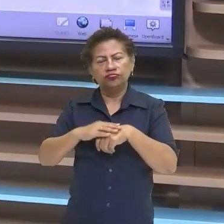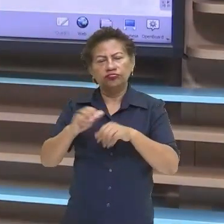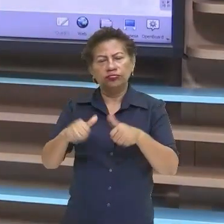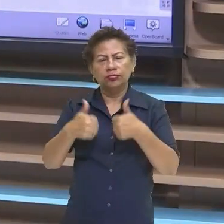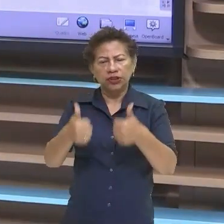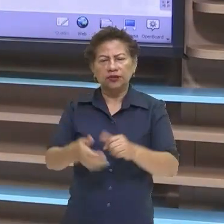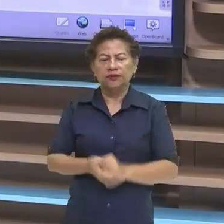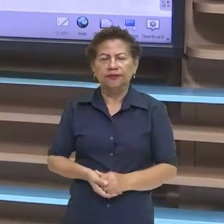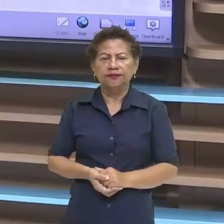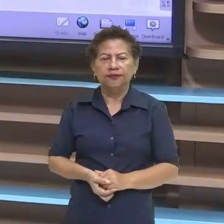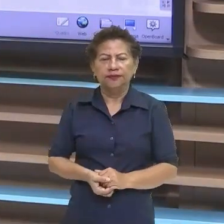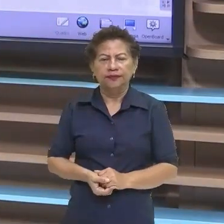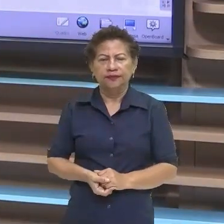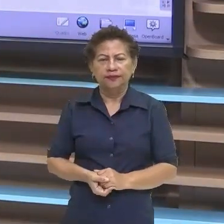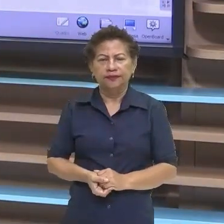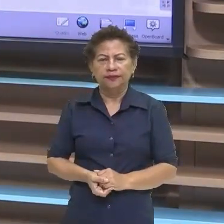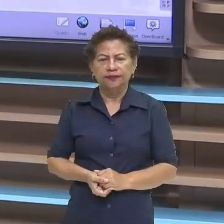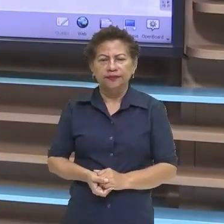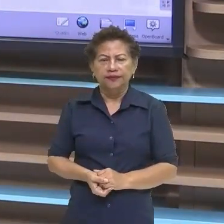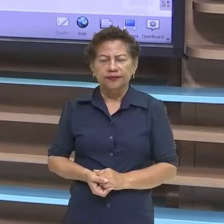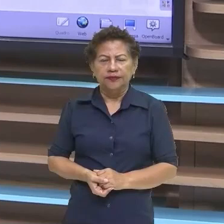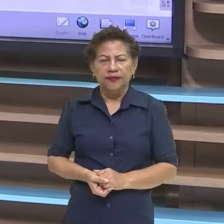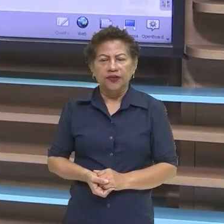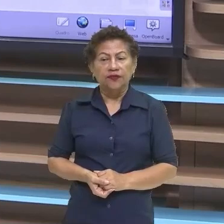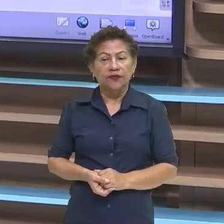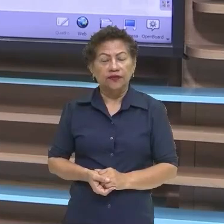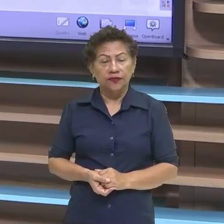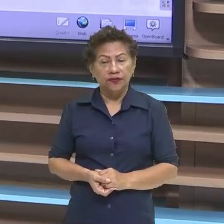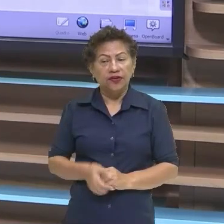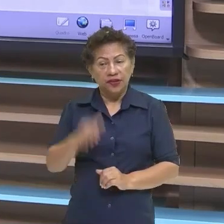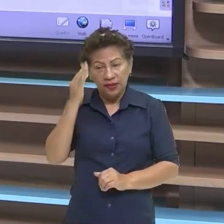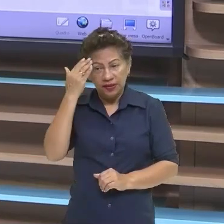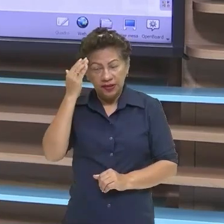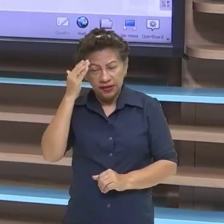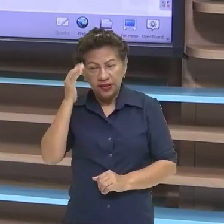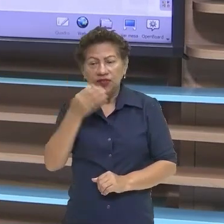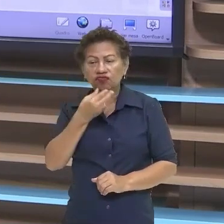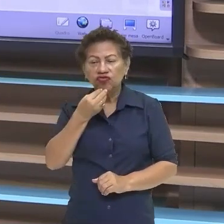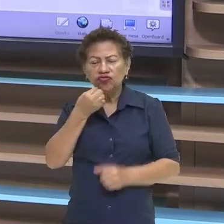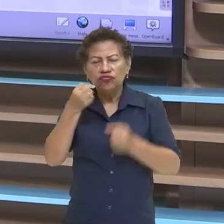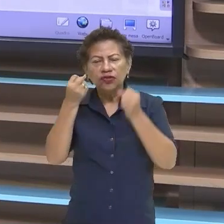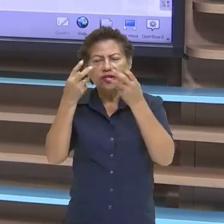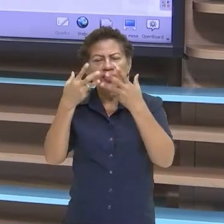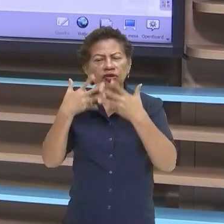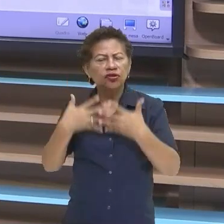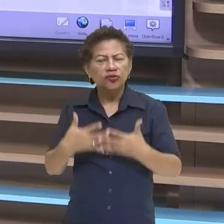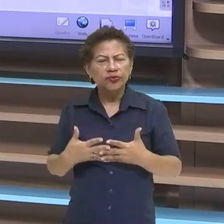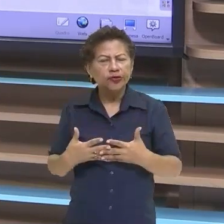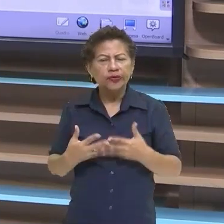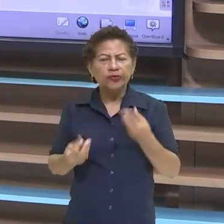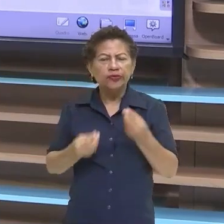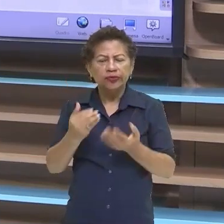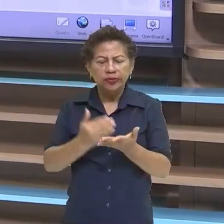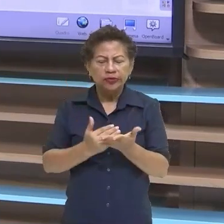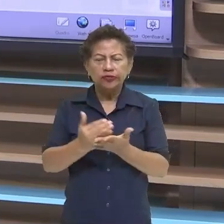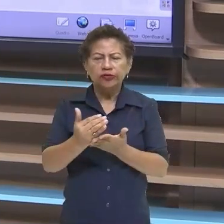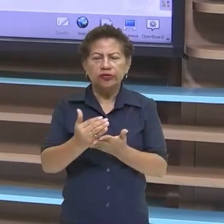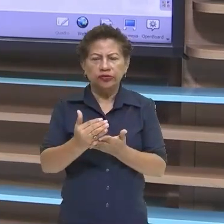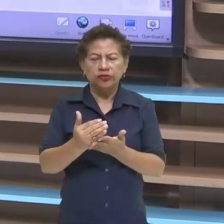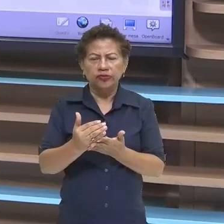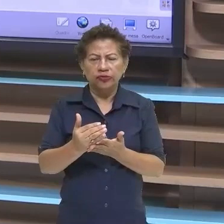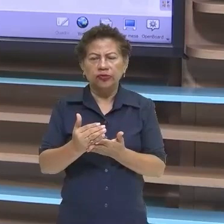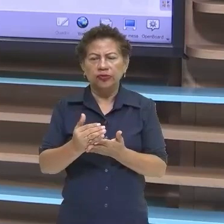Muito bem, então, retornando aí, né, nós vimos o Curumim falando um pouco mais sobre esse início, sobre esse processo